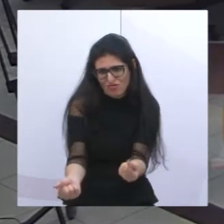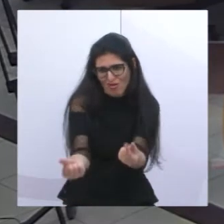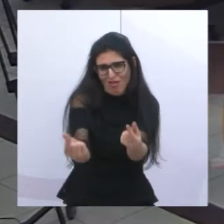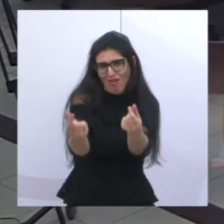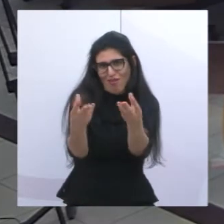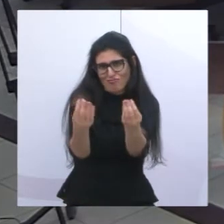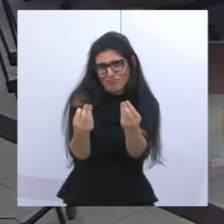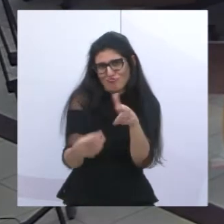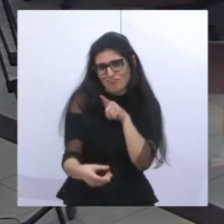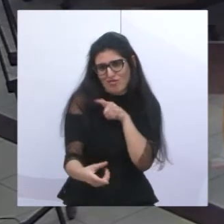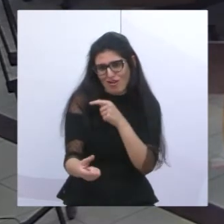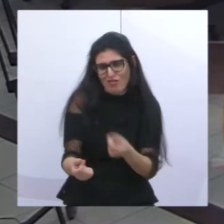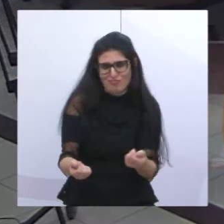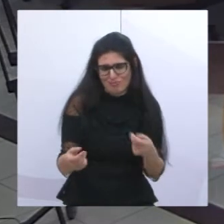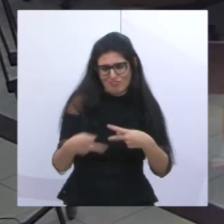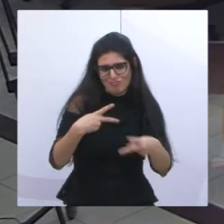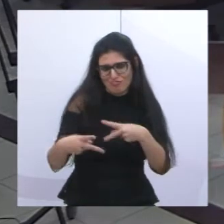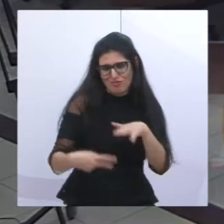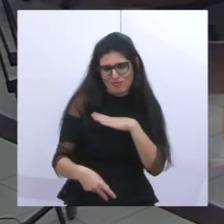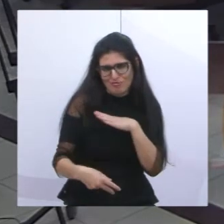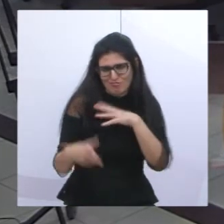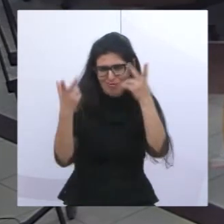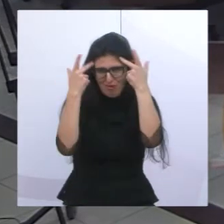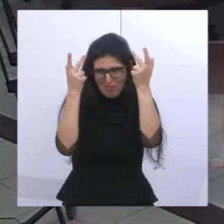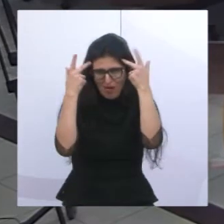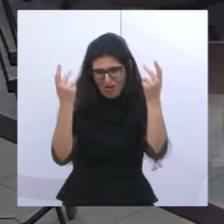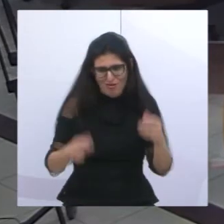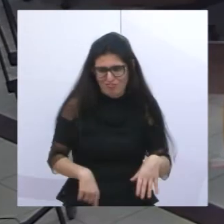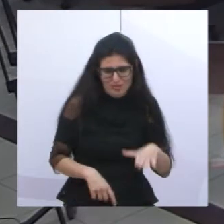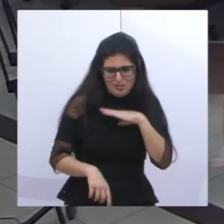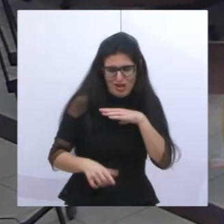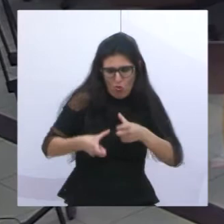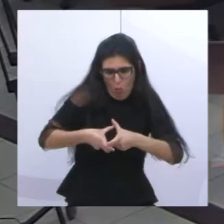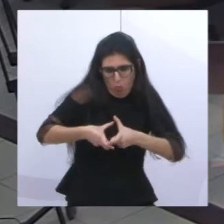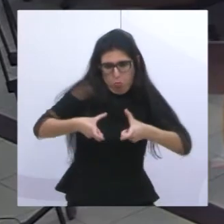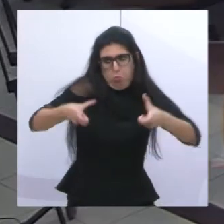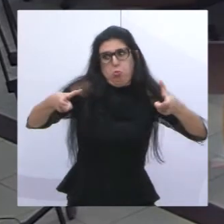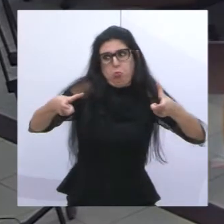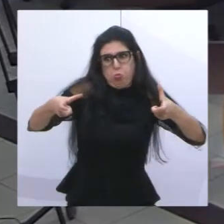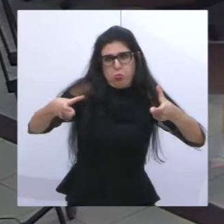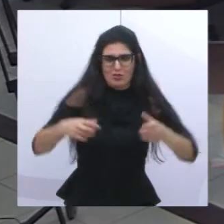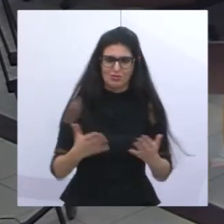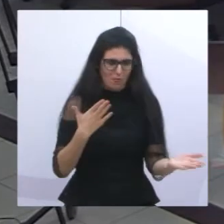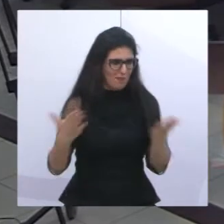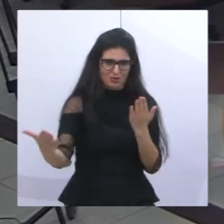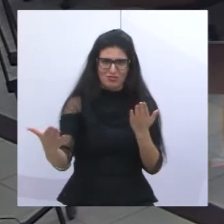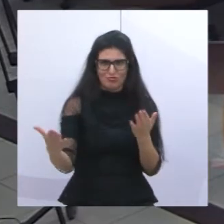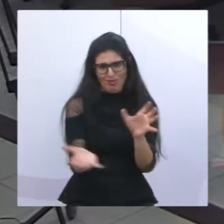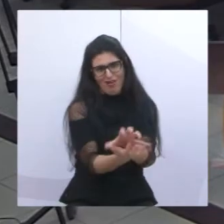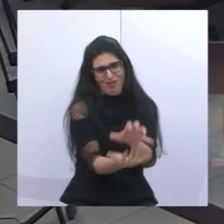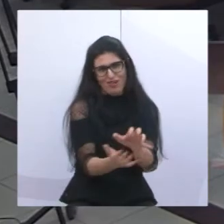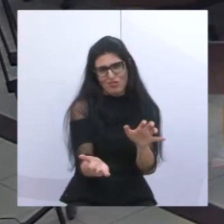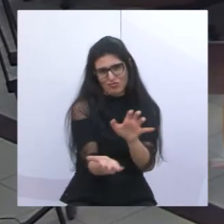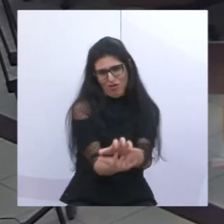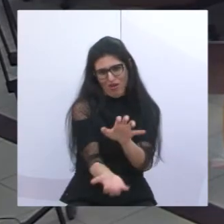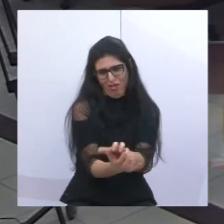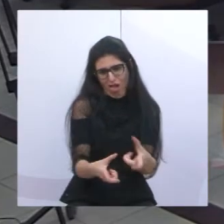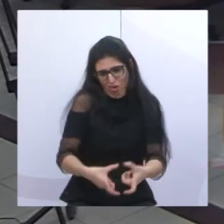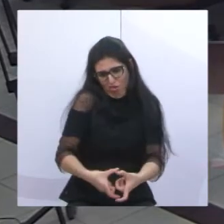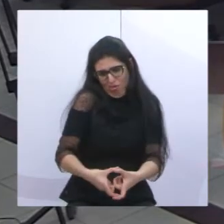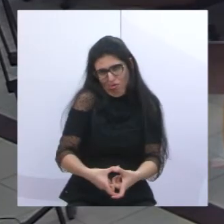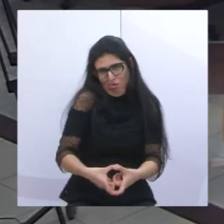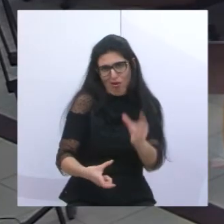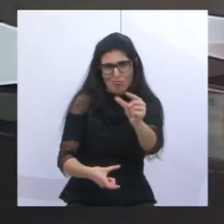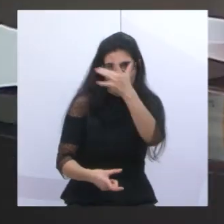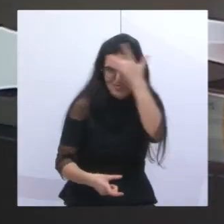deixar de falar, nem até citar o nobre vereador Juarez, quando ele diz que é fácil ser oposição. Eu acho que quando a gente coloca um projeto da